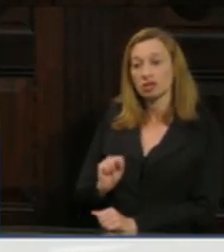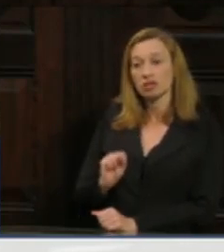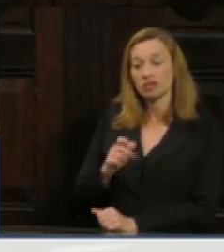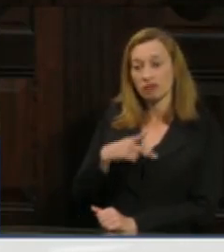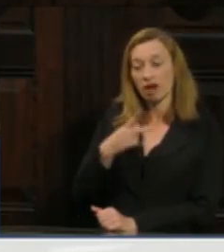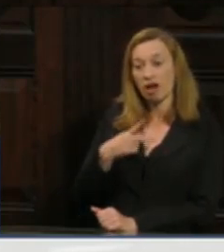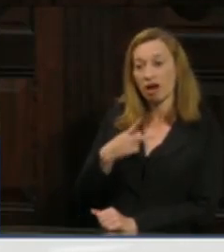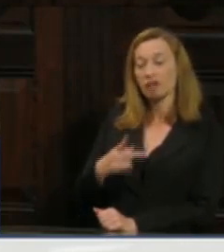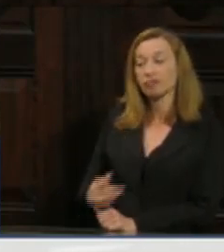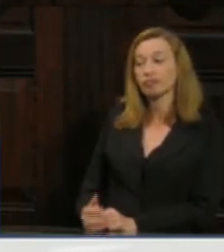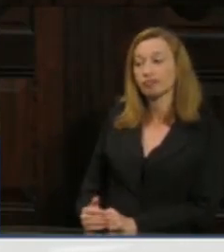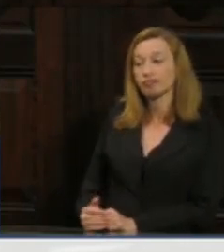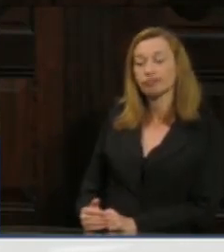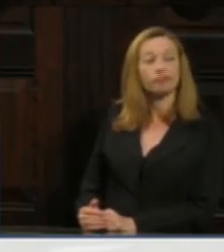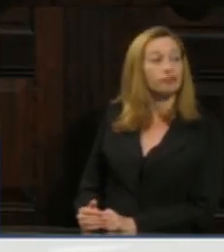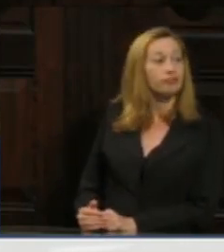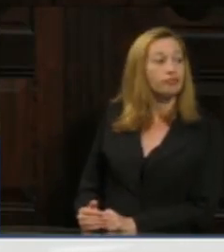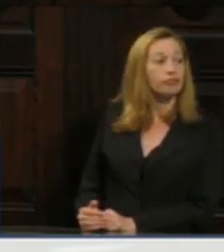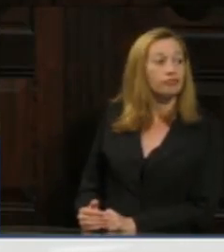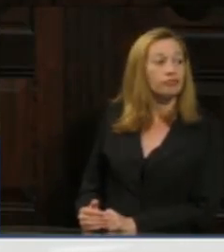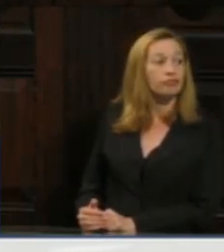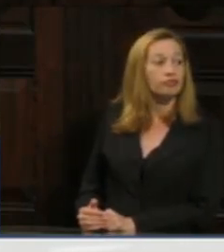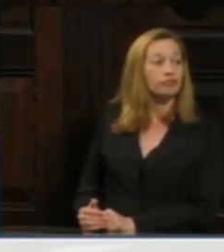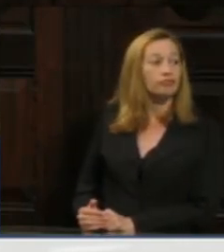E eu falo exclusivamente